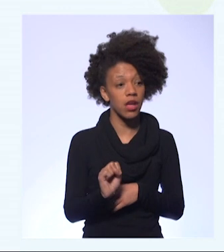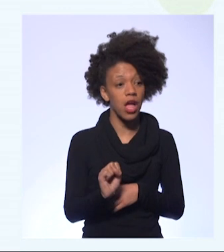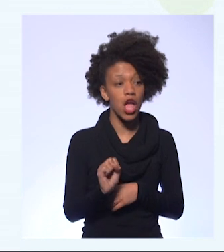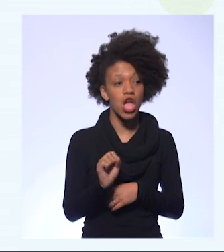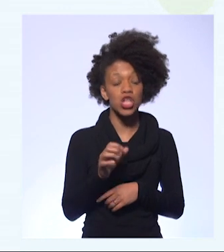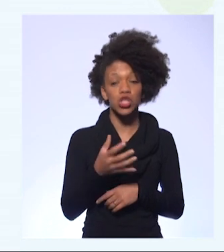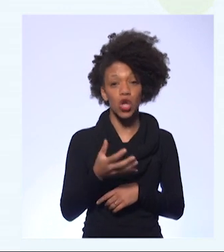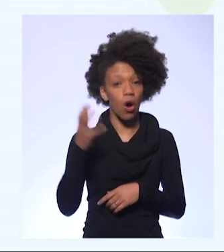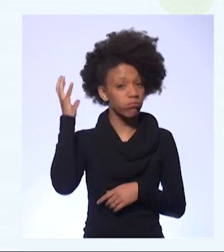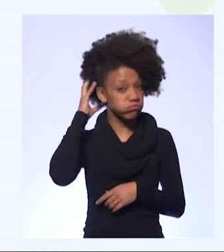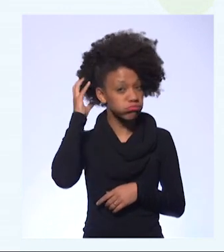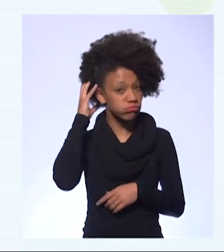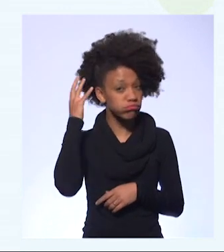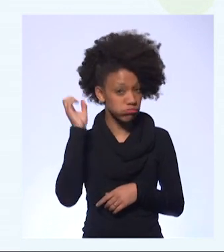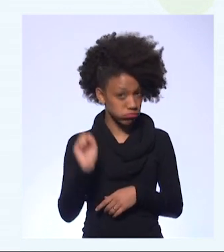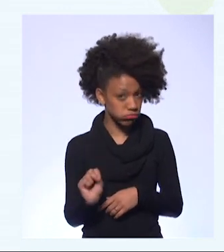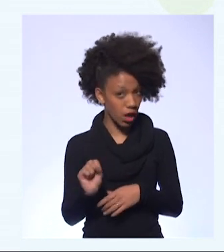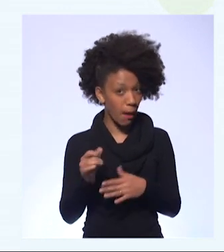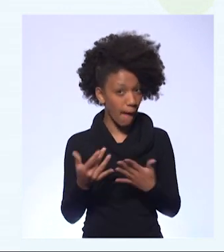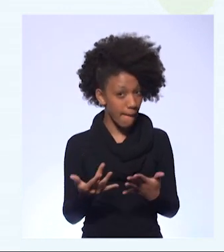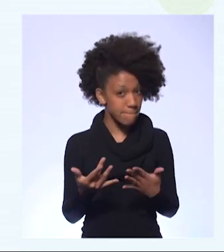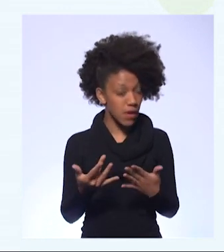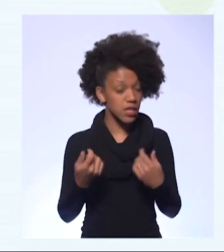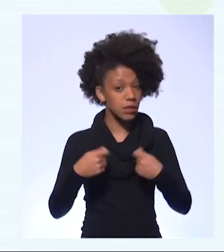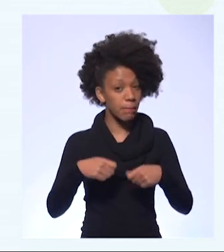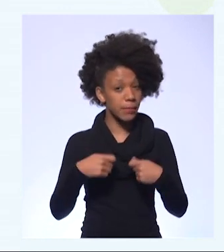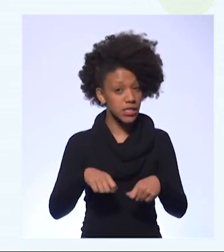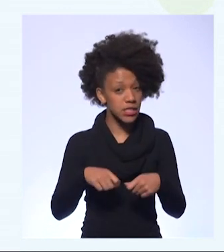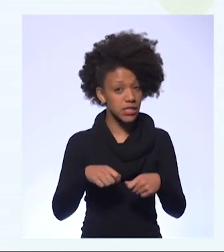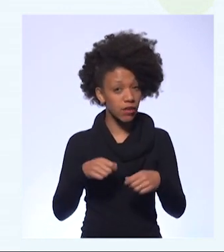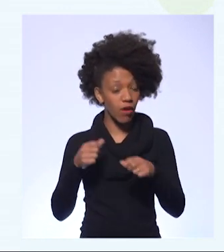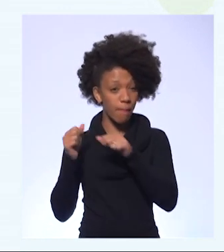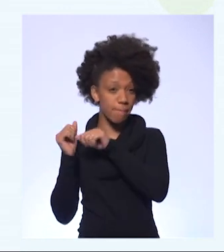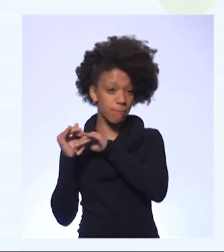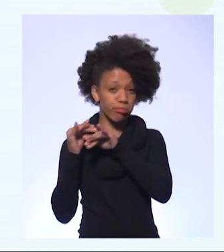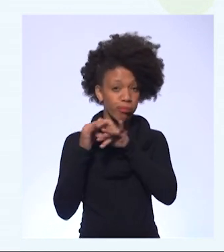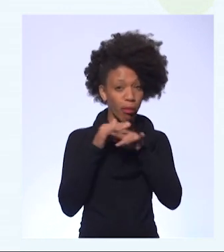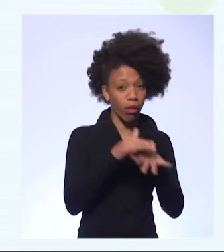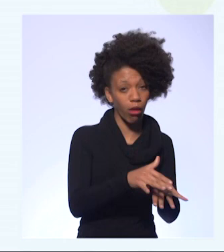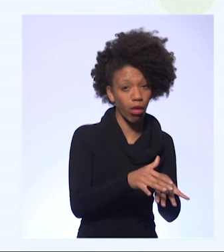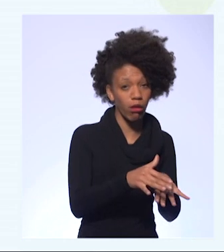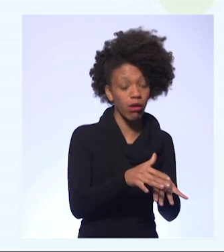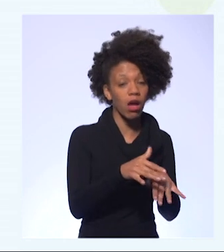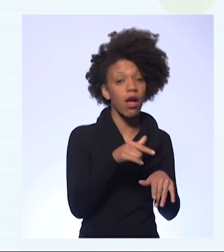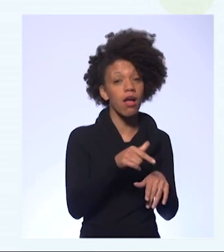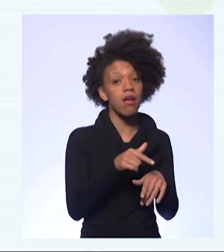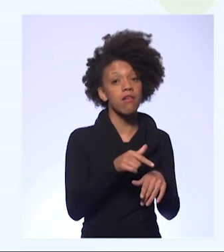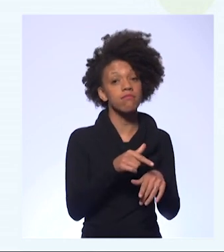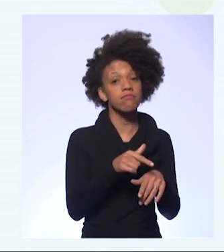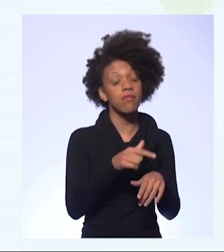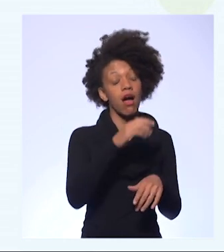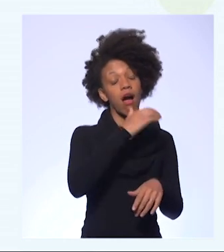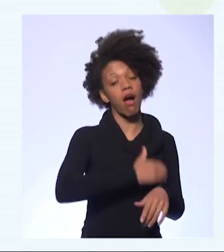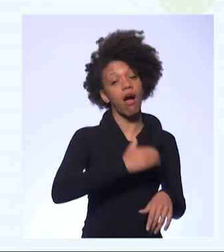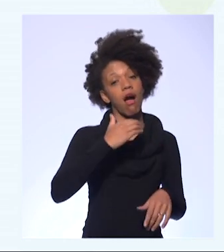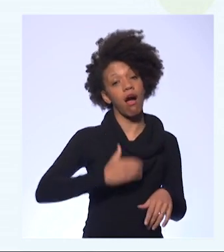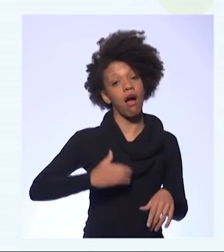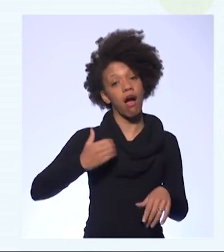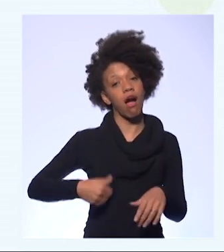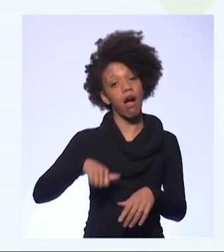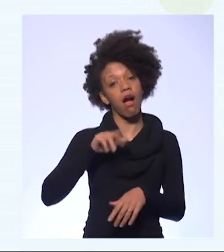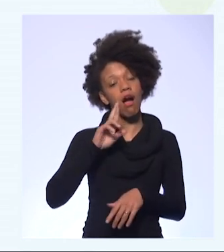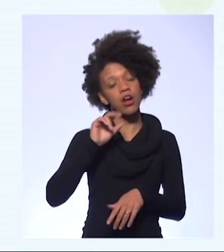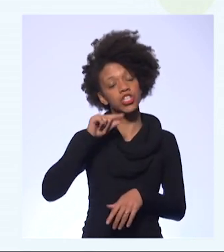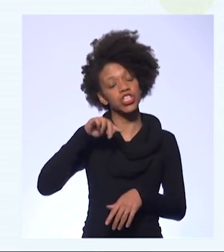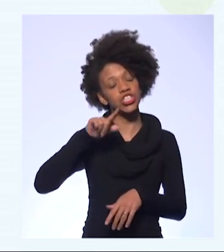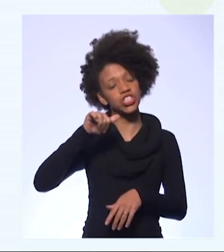distração mas para invadir o Suely precisava passar pela Província de Corrientes na Argentina e Argentina não